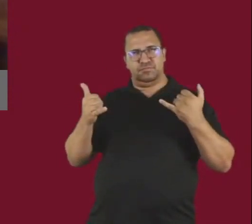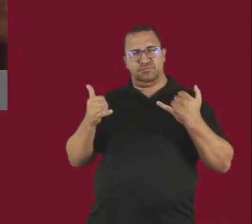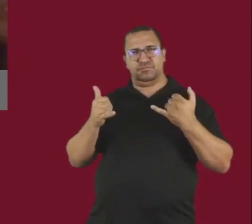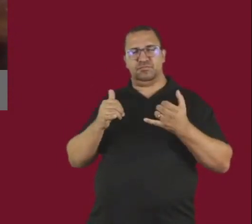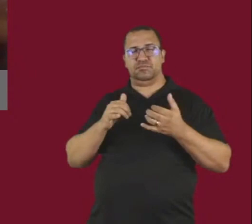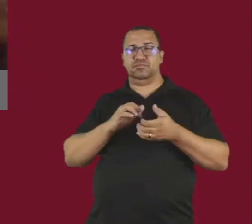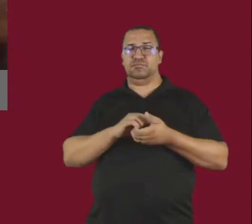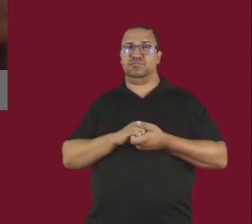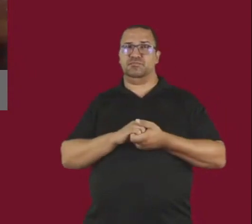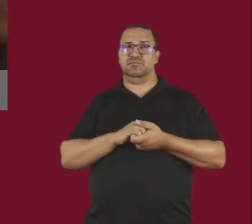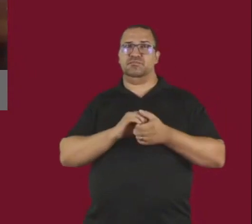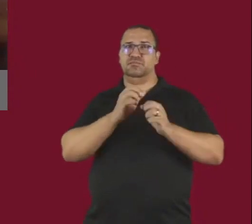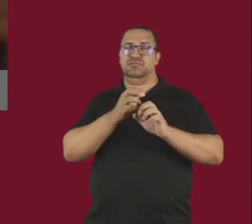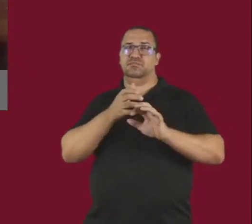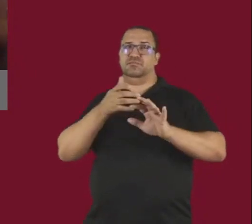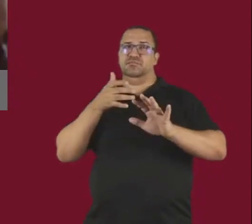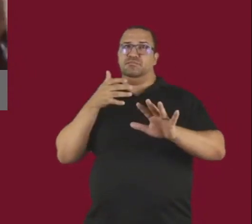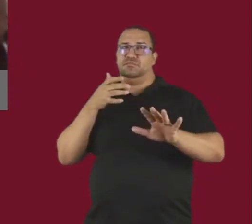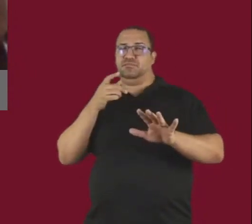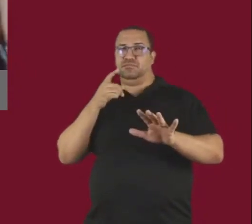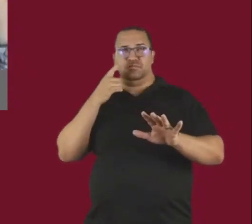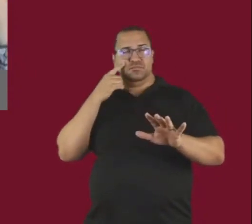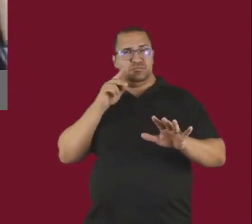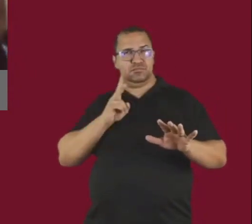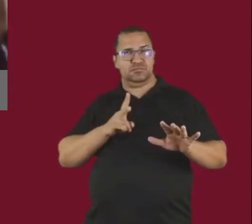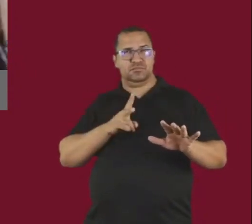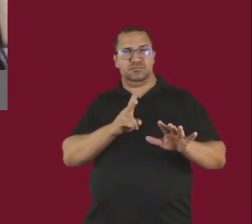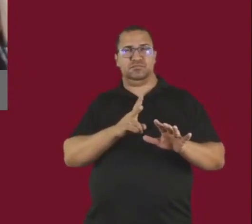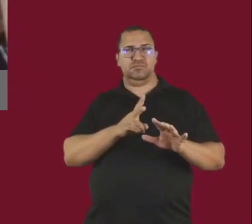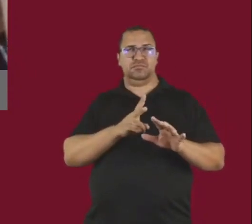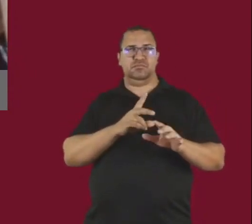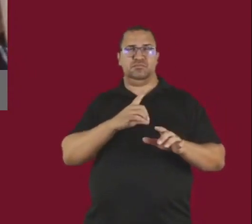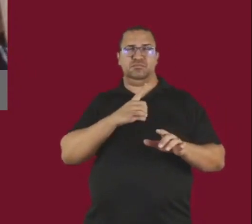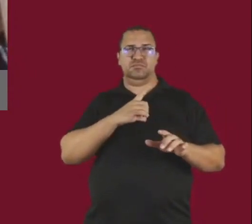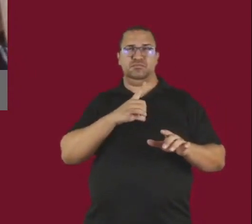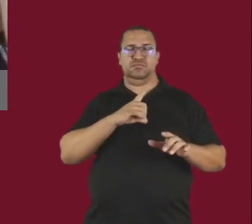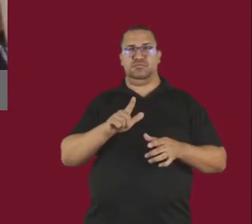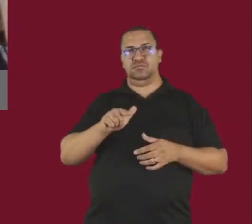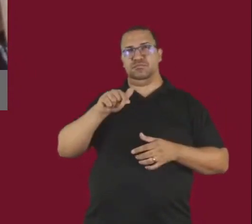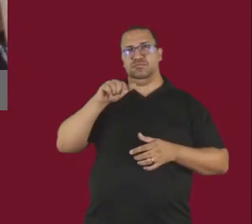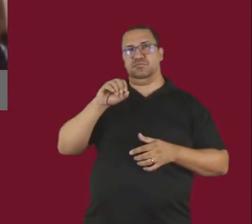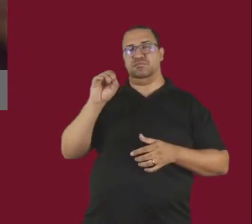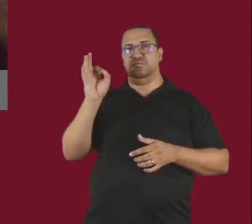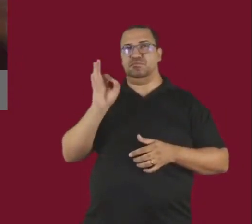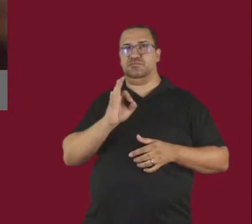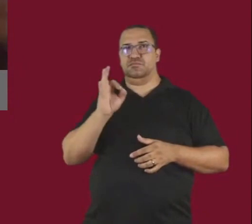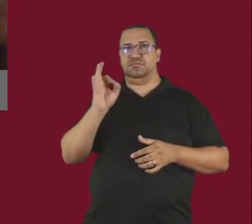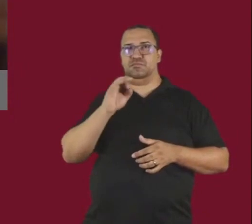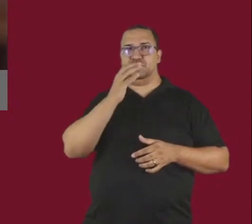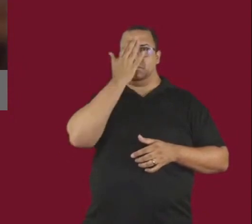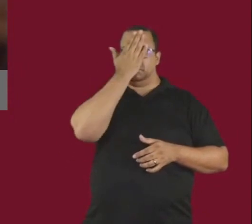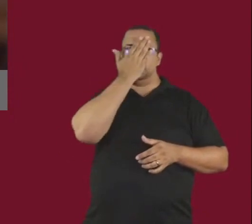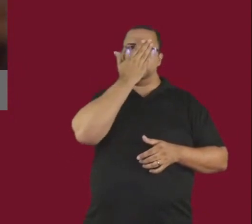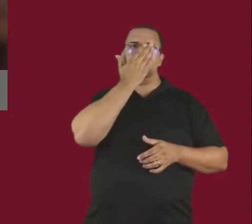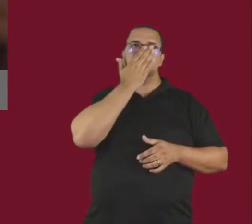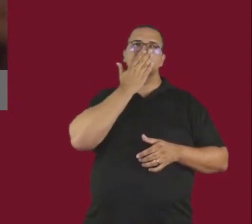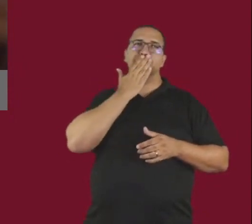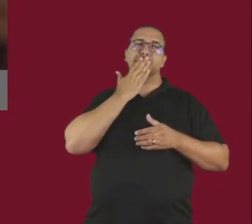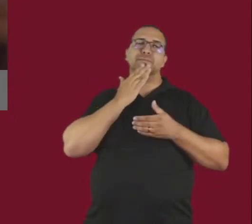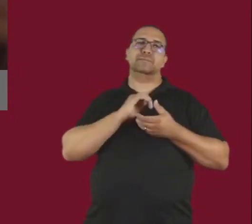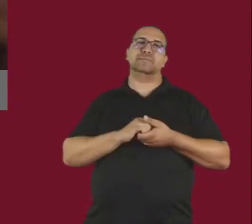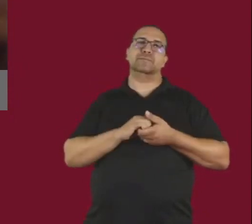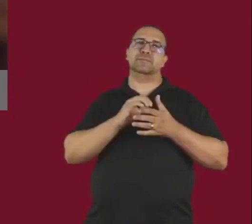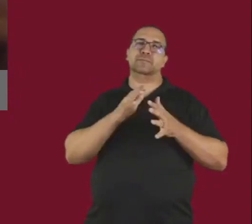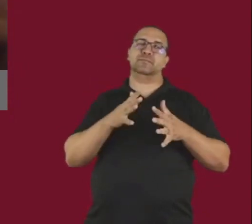Amazônia, que está secando porque a hidrelétrica sequestra 70% da água do Xingu. Então, a